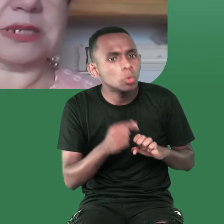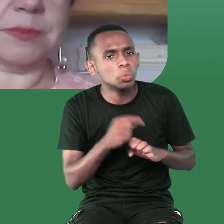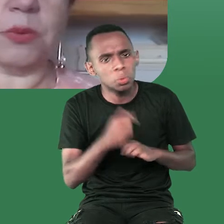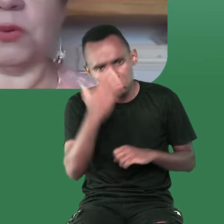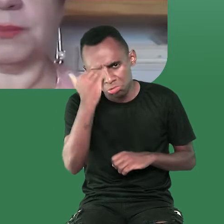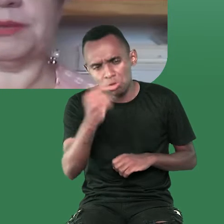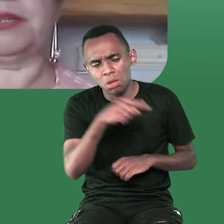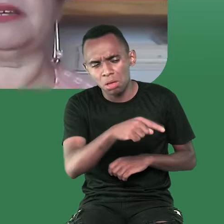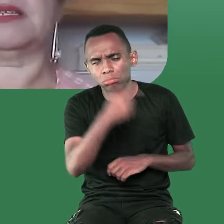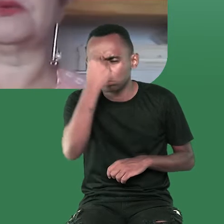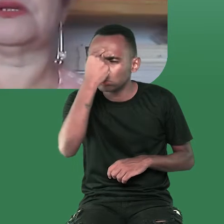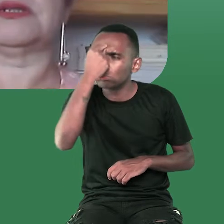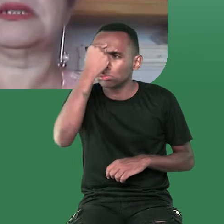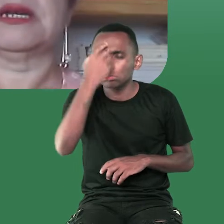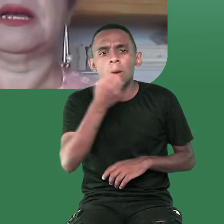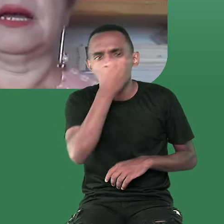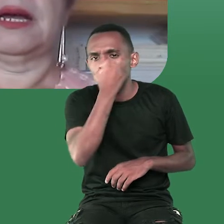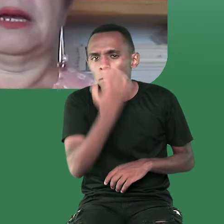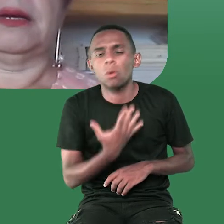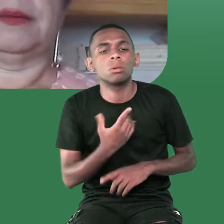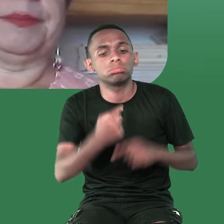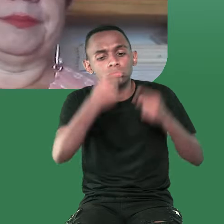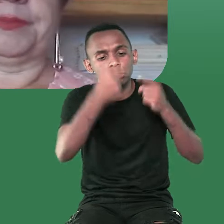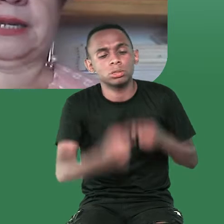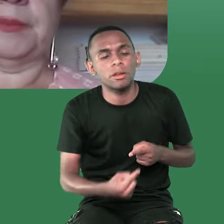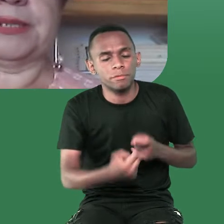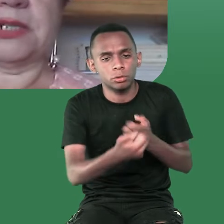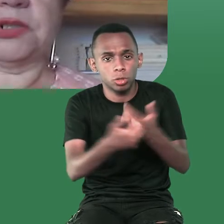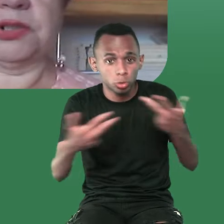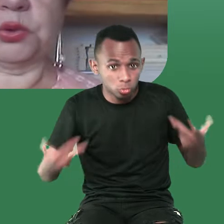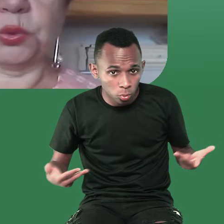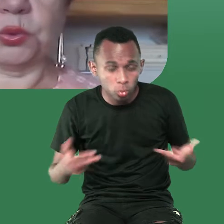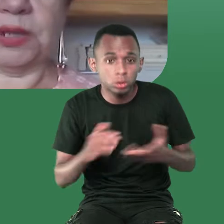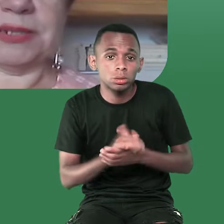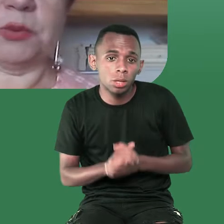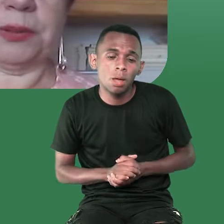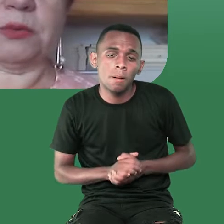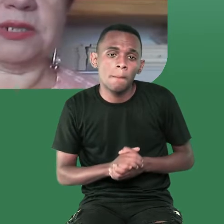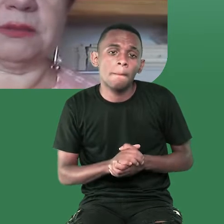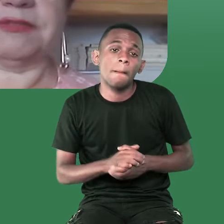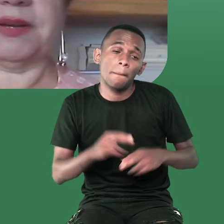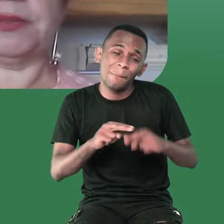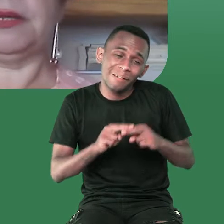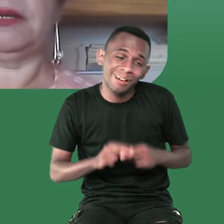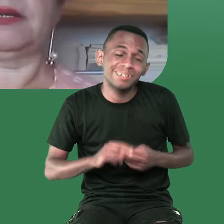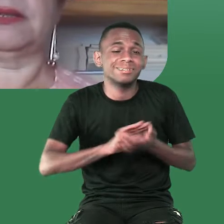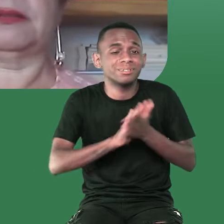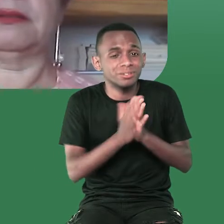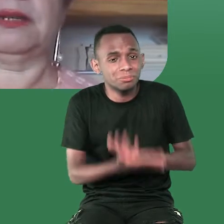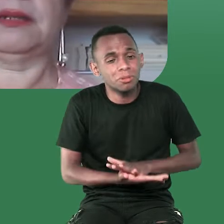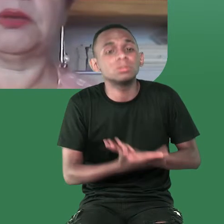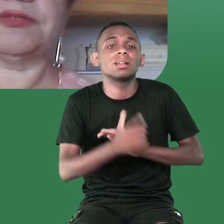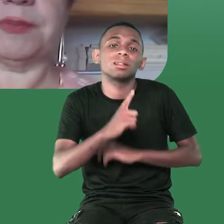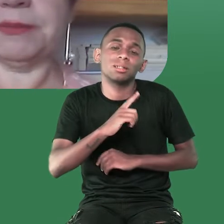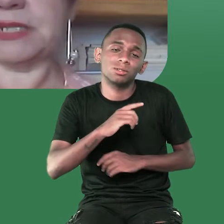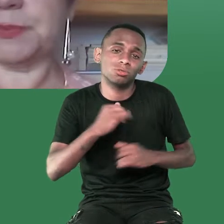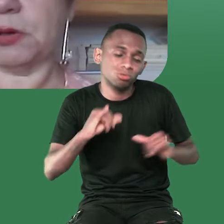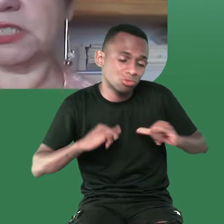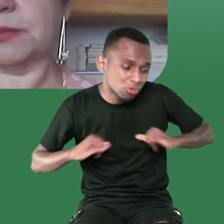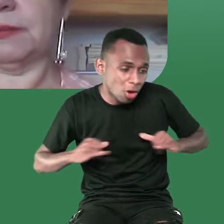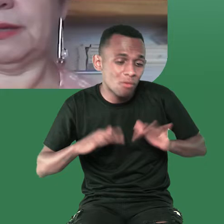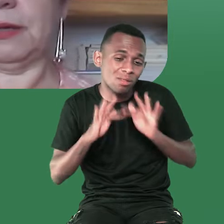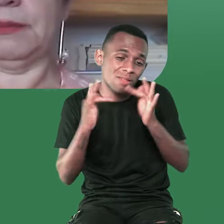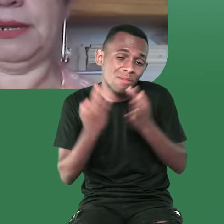ela tem uma cabeça boa para enfrentar as coisas, claro, apesar de tudo, né, apesar do preconceito da família, né, não da família